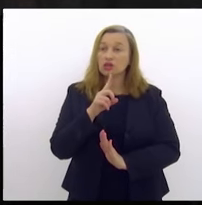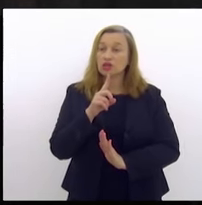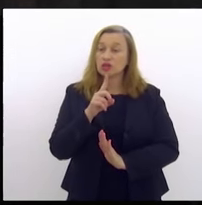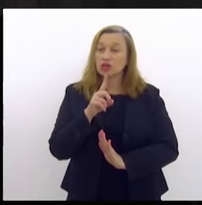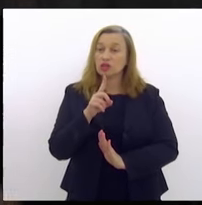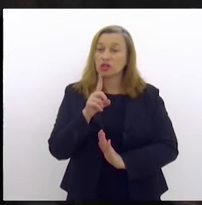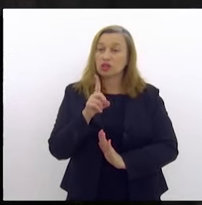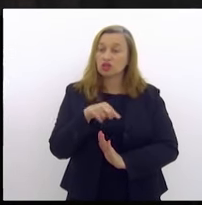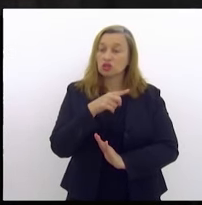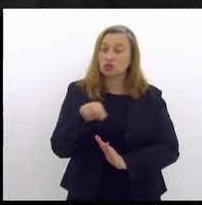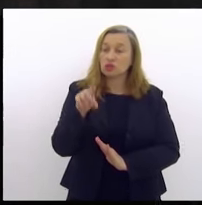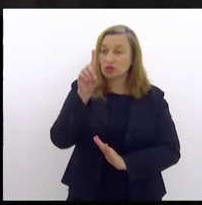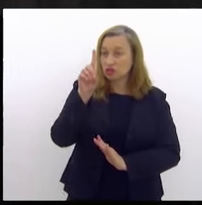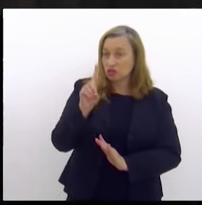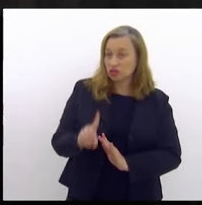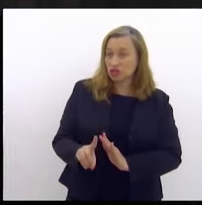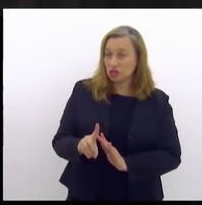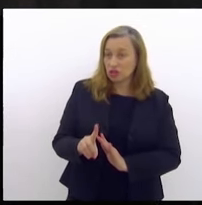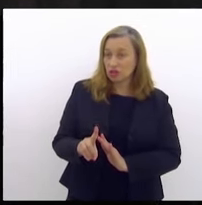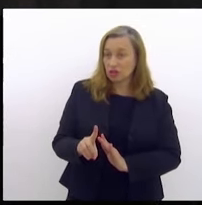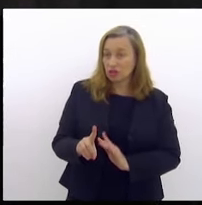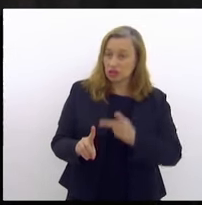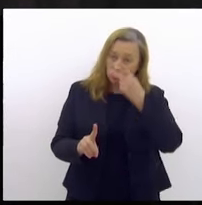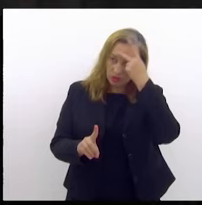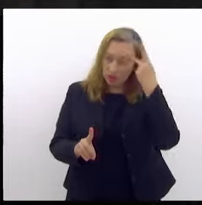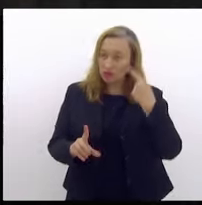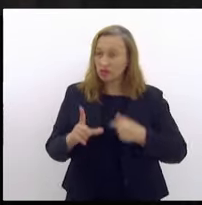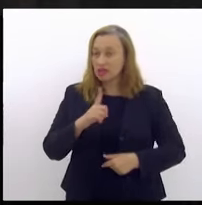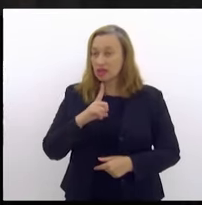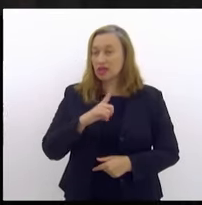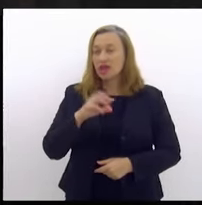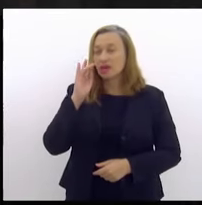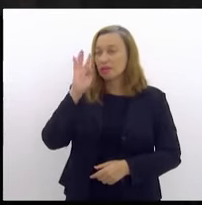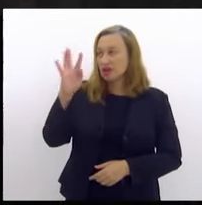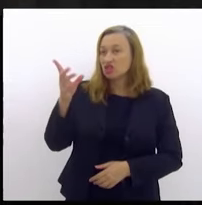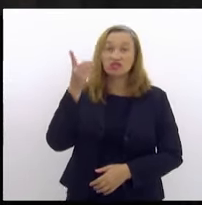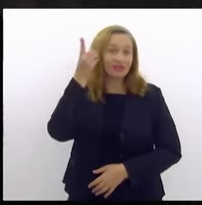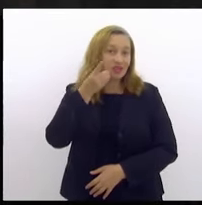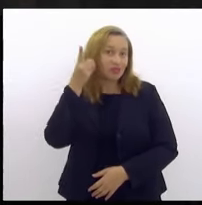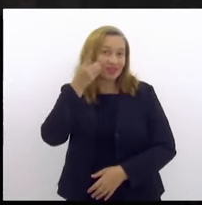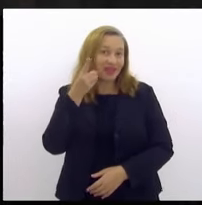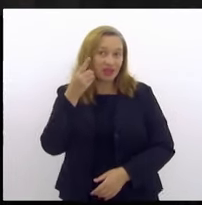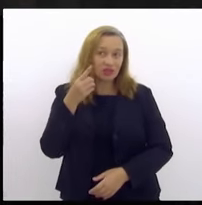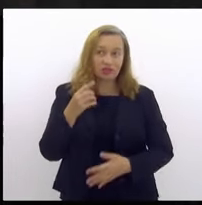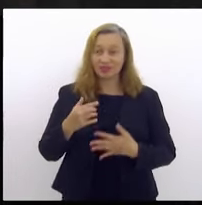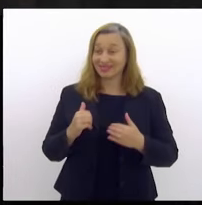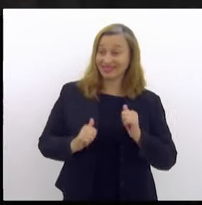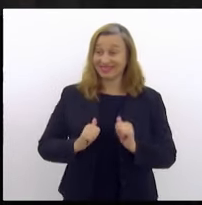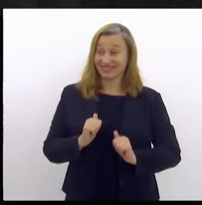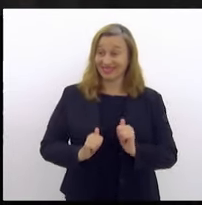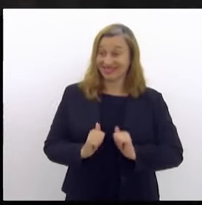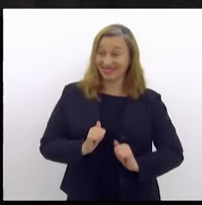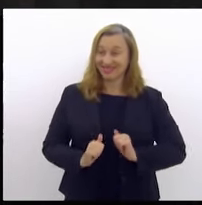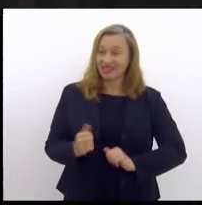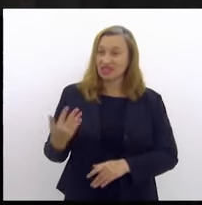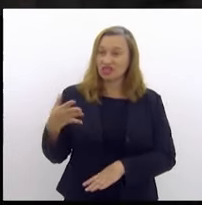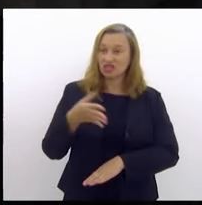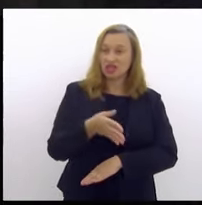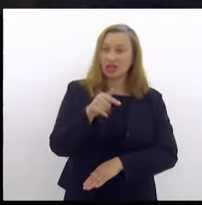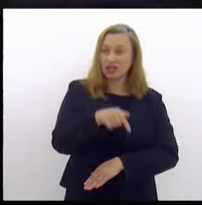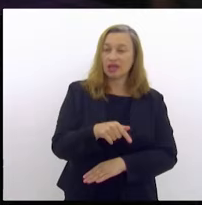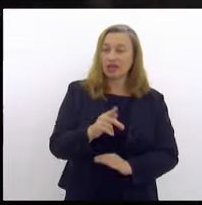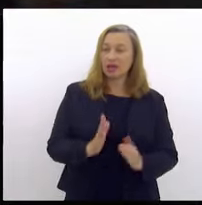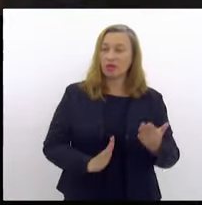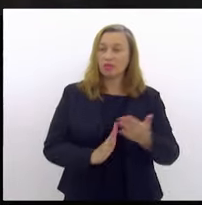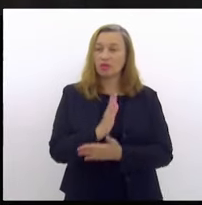os direitos que elas adquiriram. Imagine que um deputado afoito chegue aqui e aprove